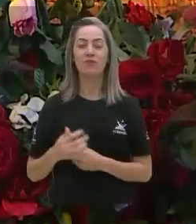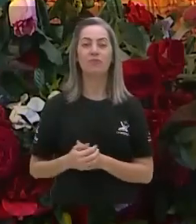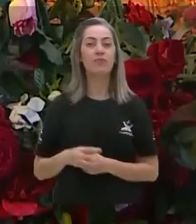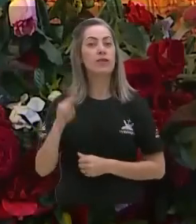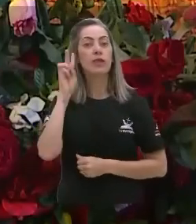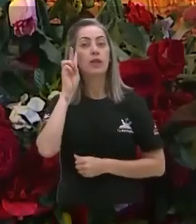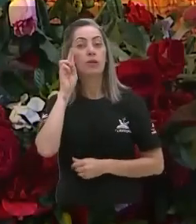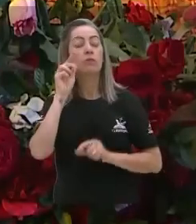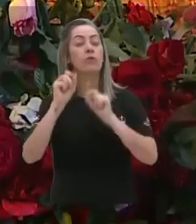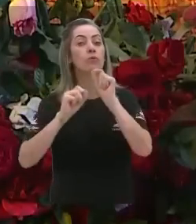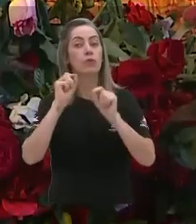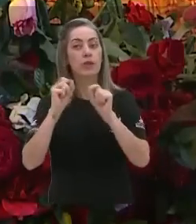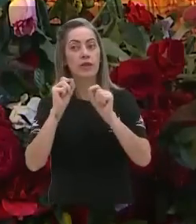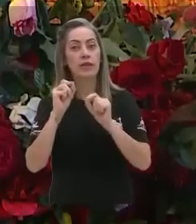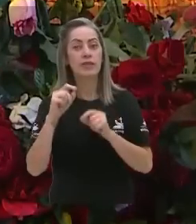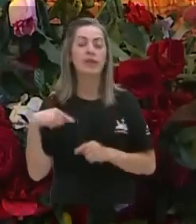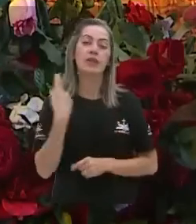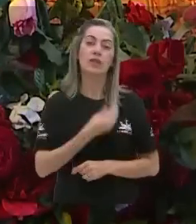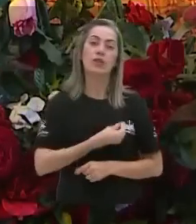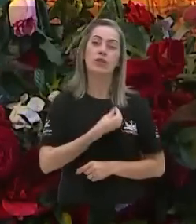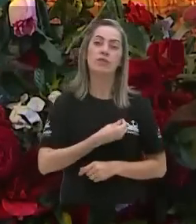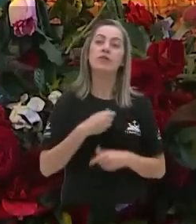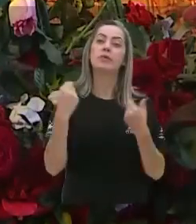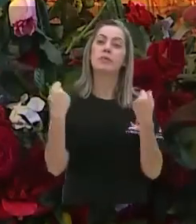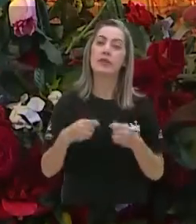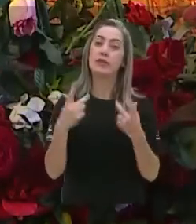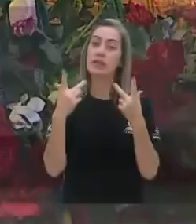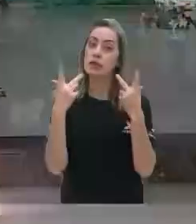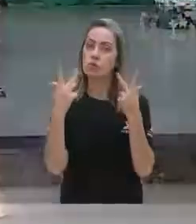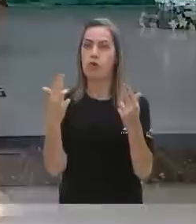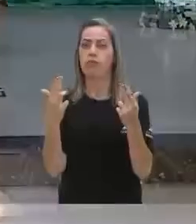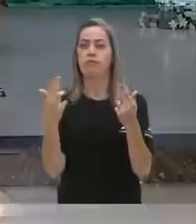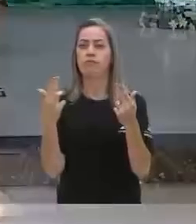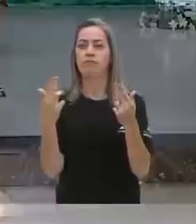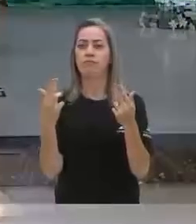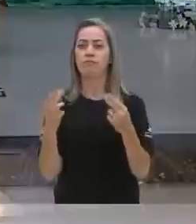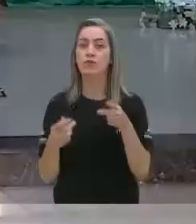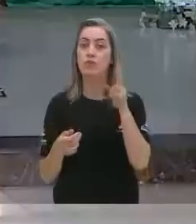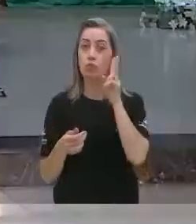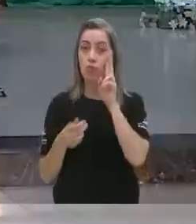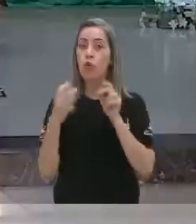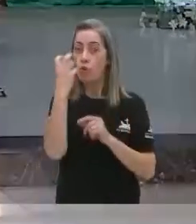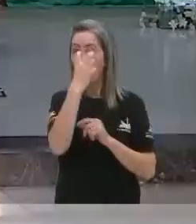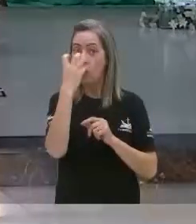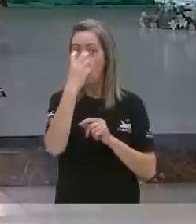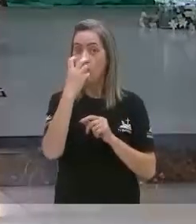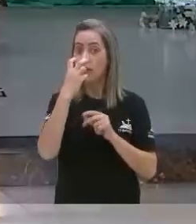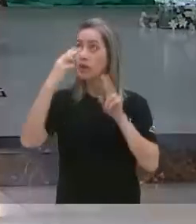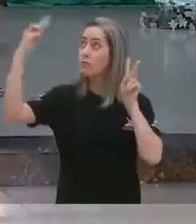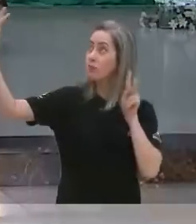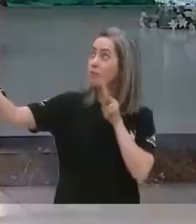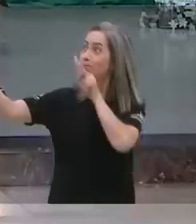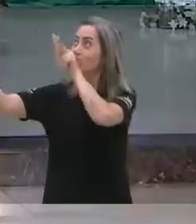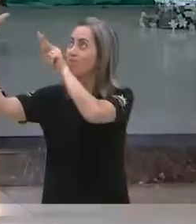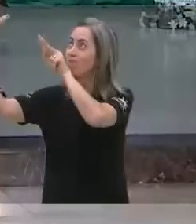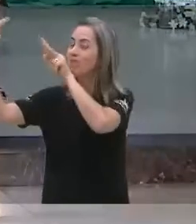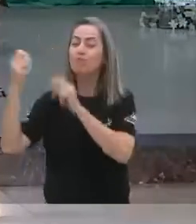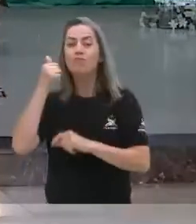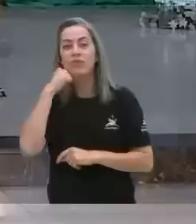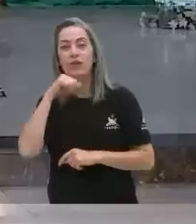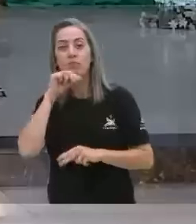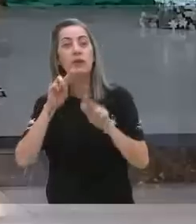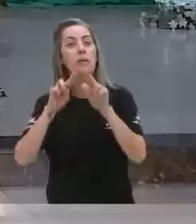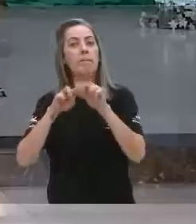lembrando-nos que nossa vida tem que ser assim, nosso olhar fixado na Mãe e pela